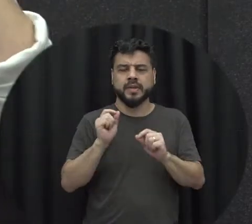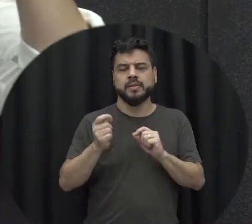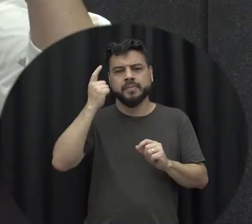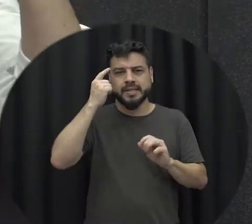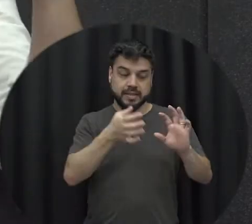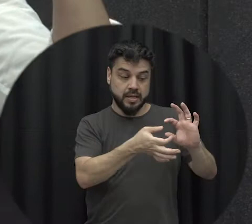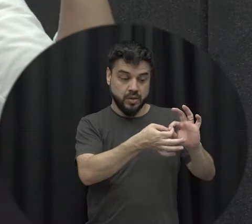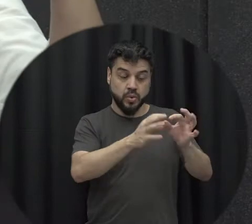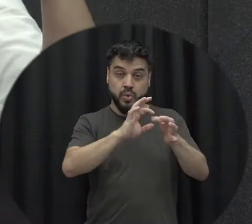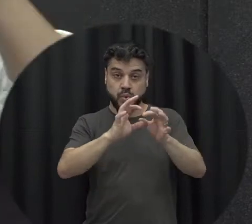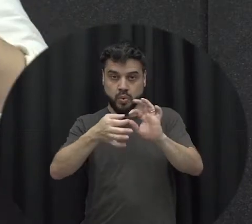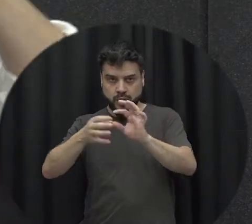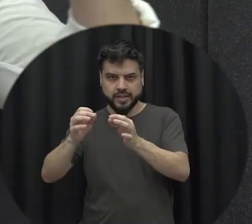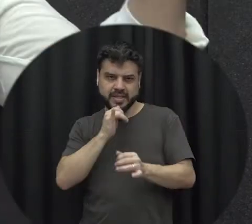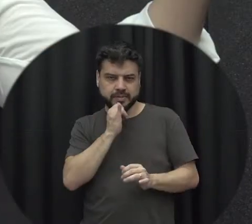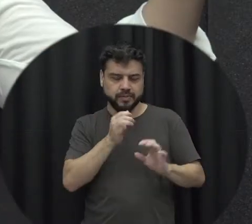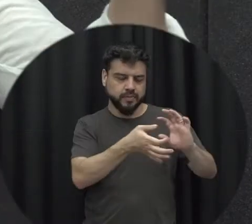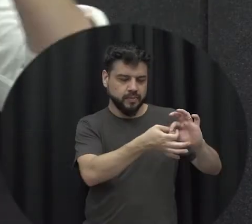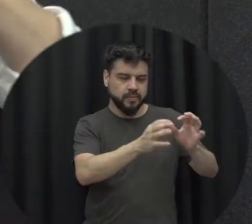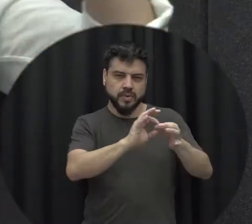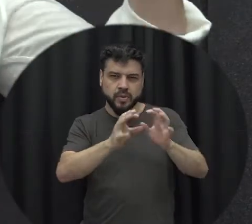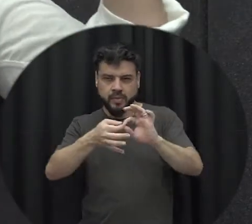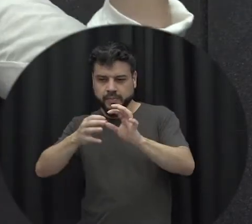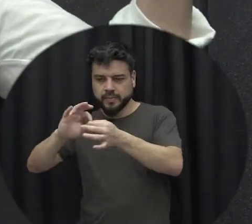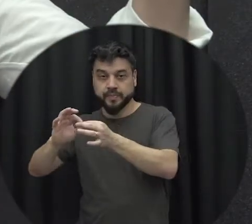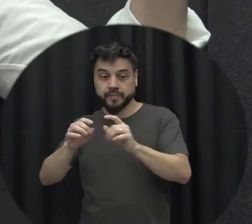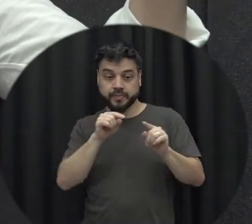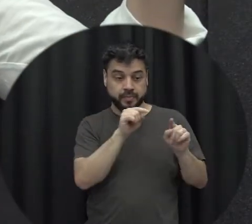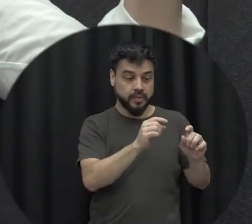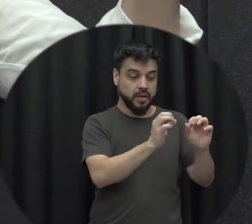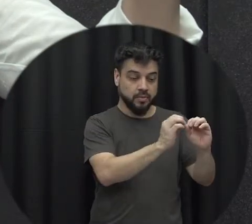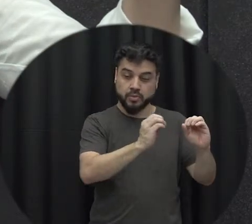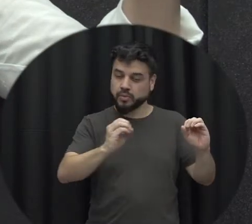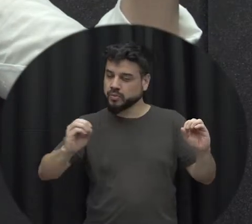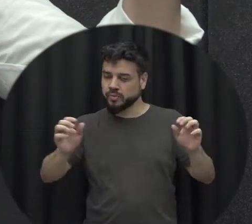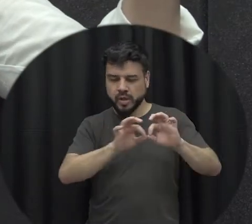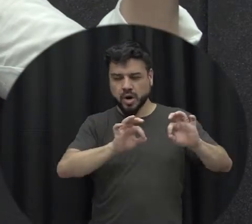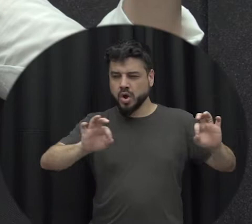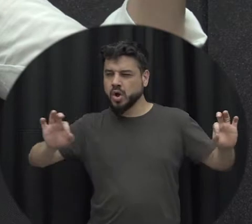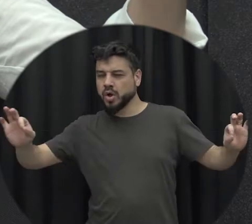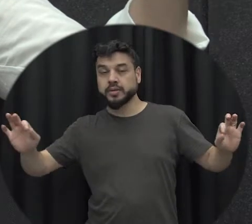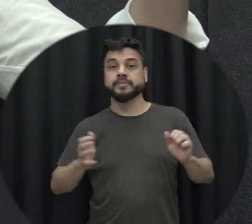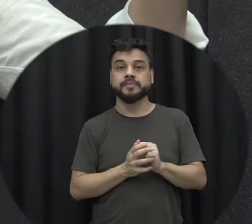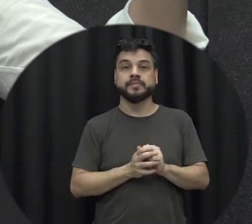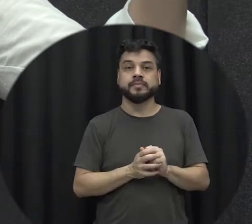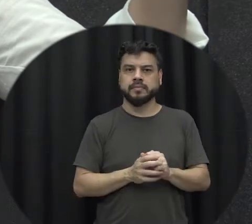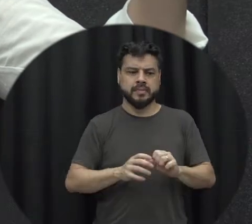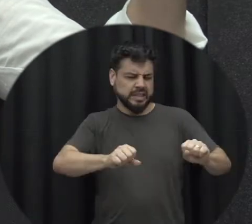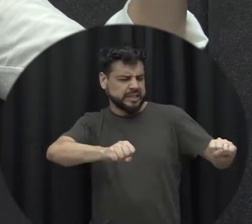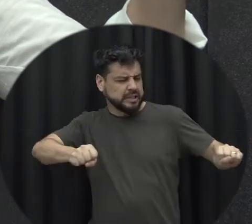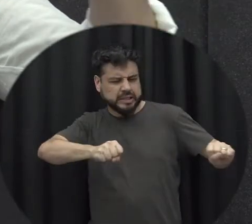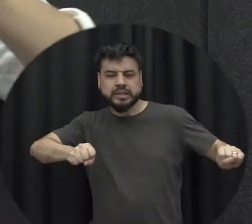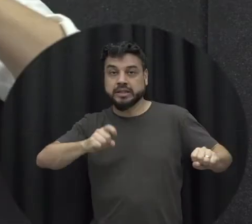né? Ligados, assim. Aquele composto, corrente comprida, ele é muito difícil de se quebrar e